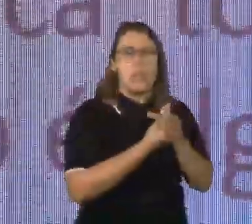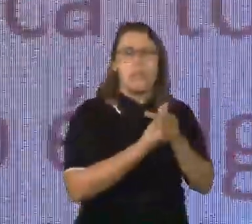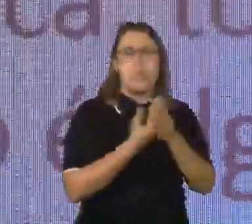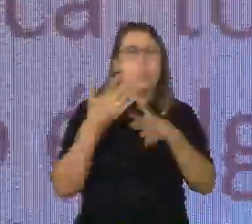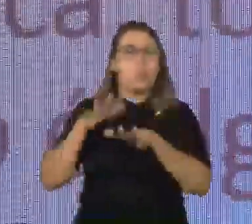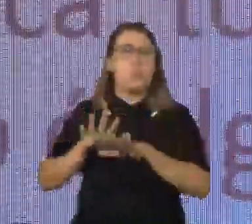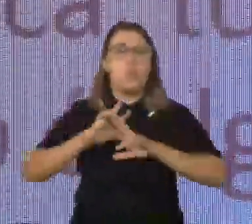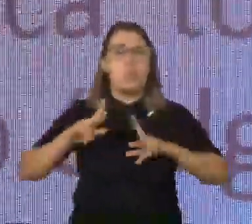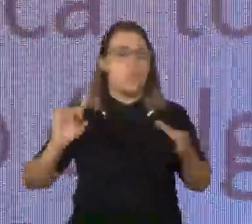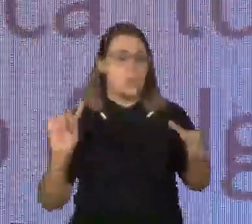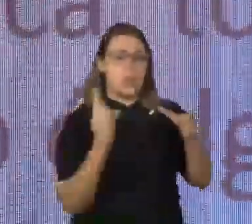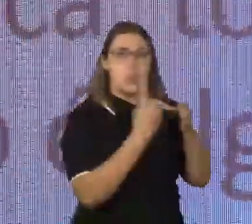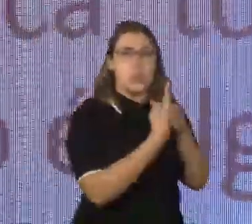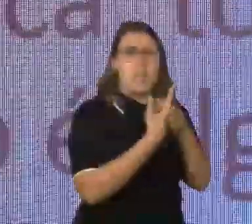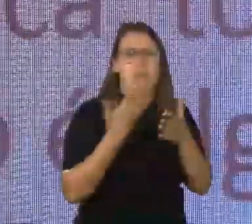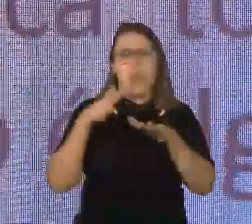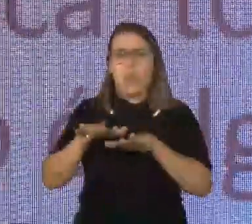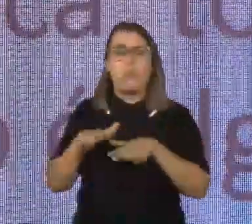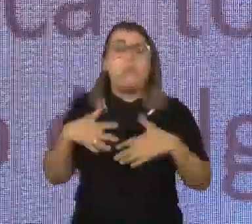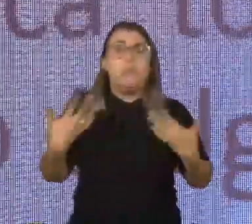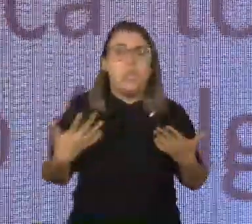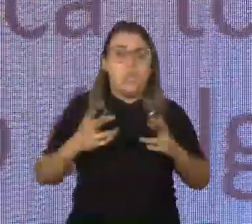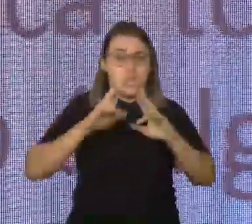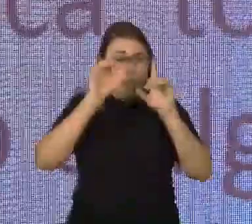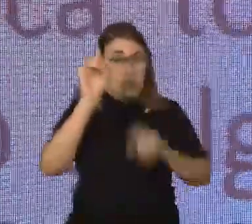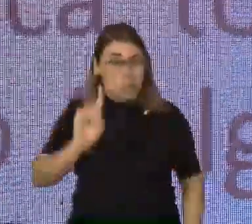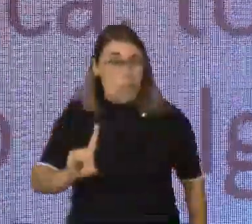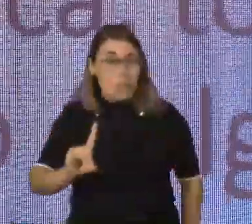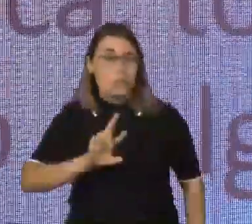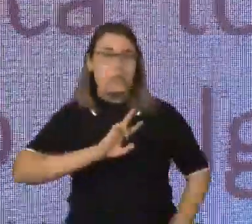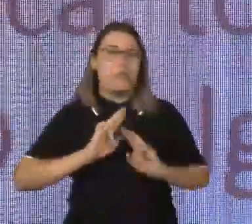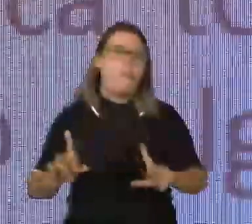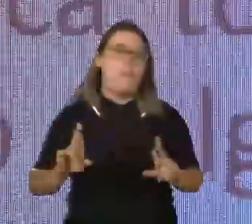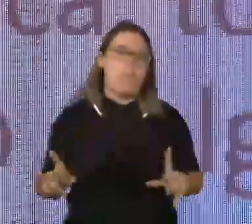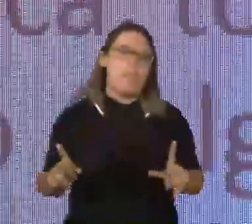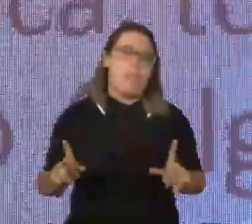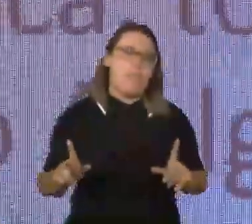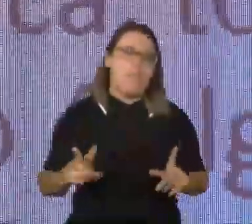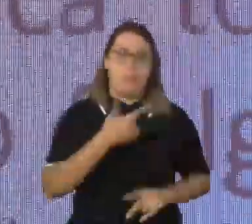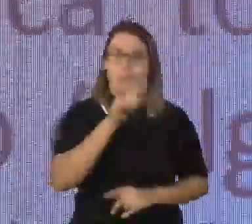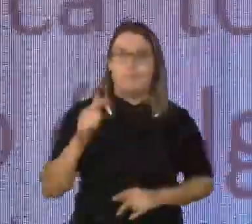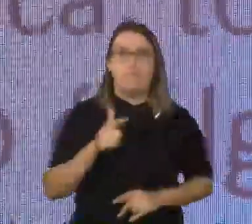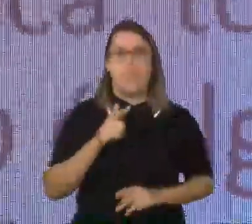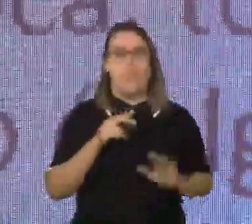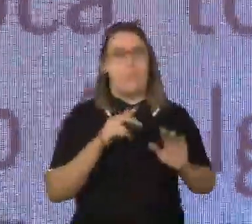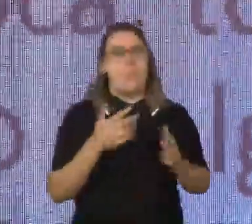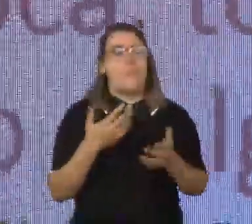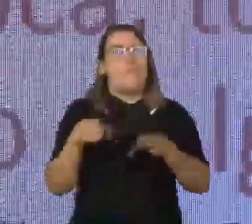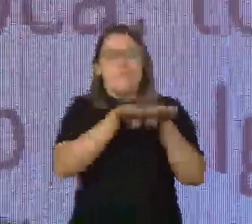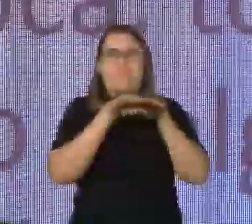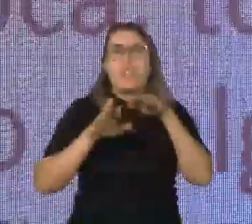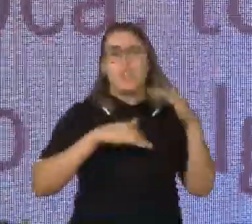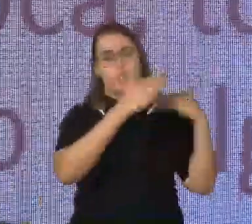só está ali dentro. Ele não está tendo os mesmos direitos, ele não tem a mesma equidade, ele não está sendo